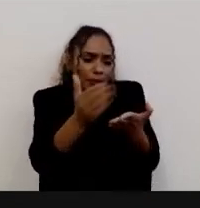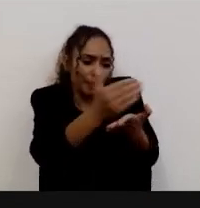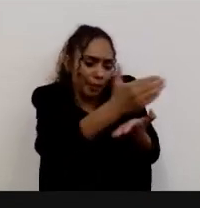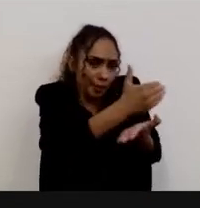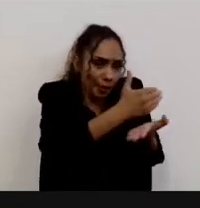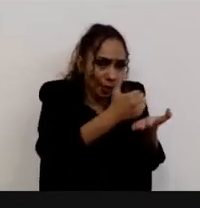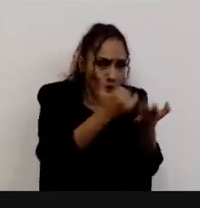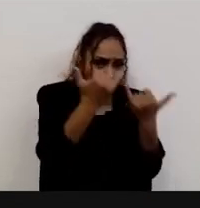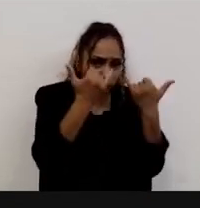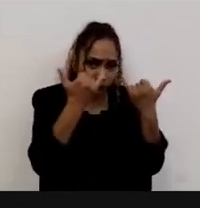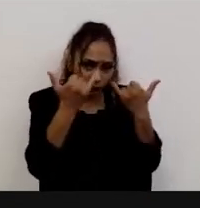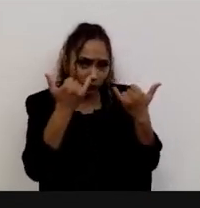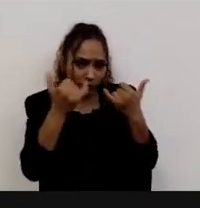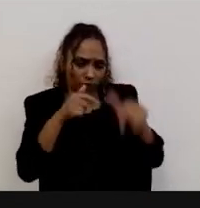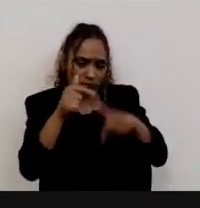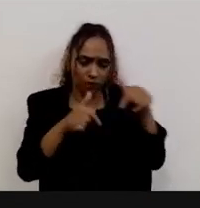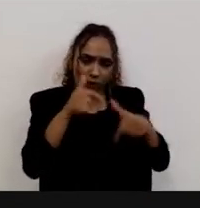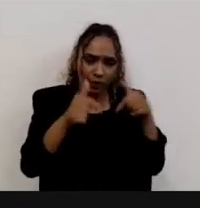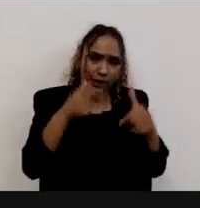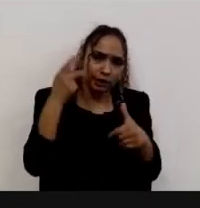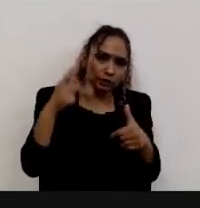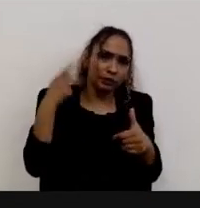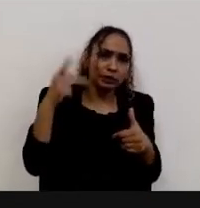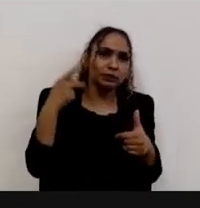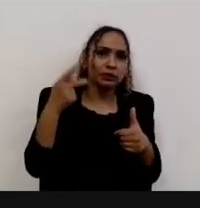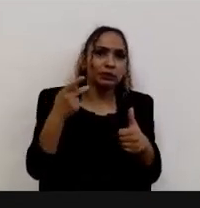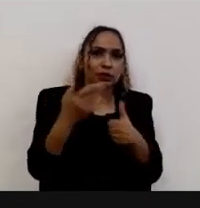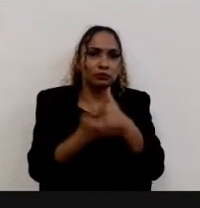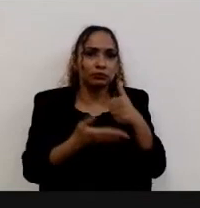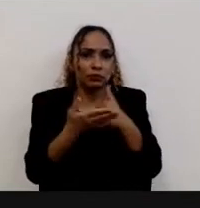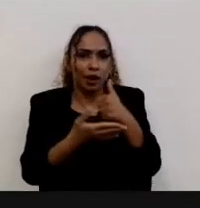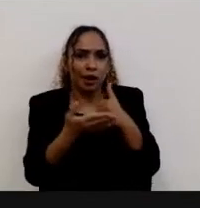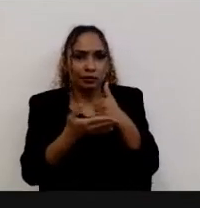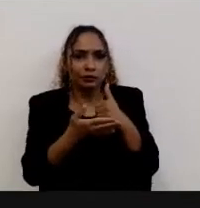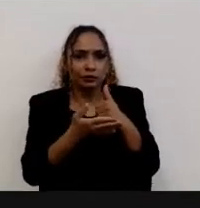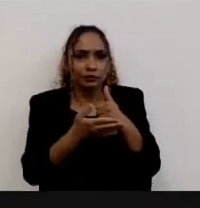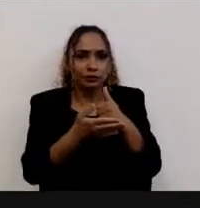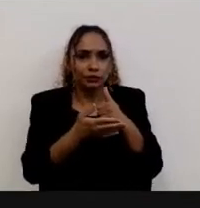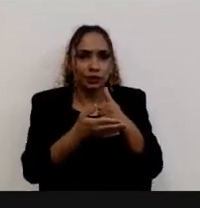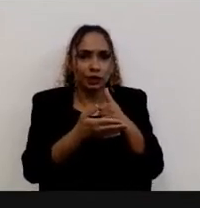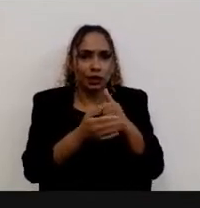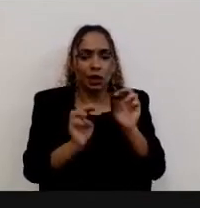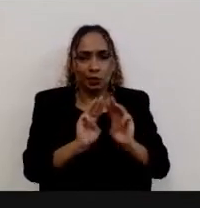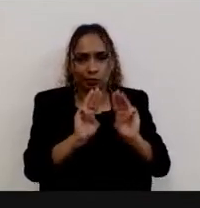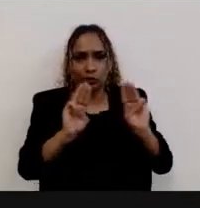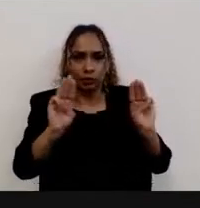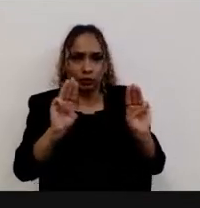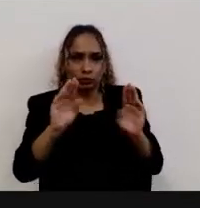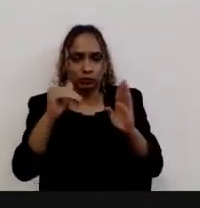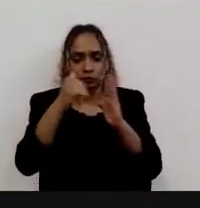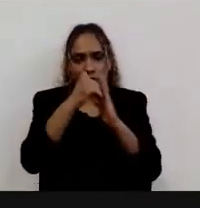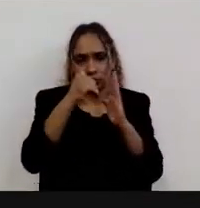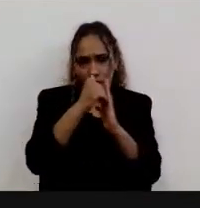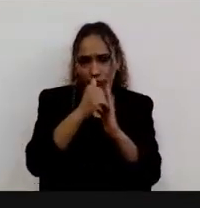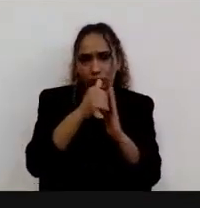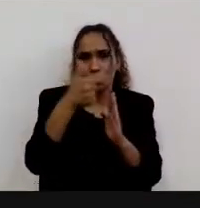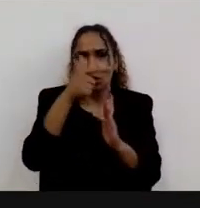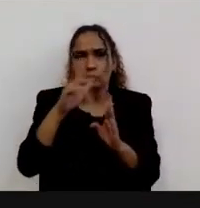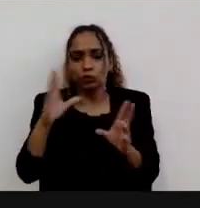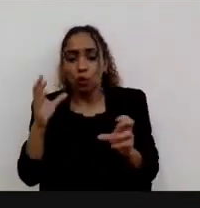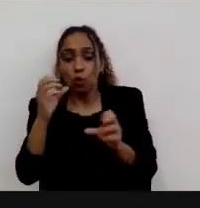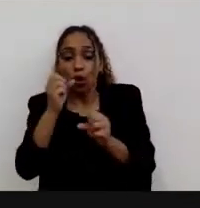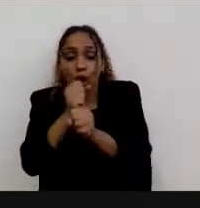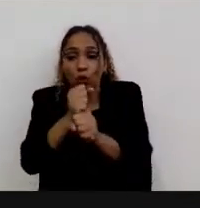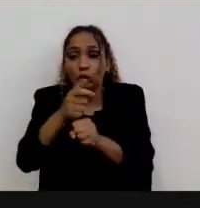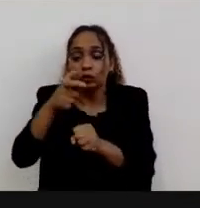da atuação dos parlamentares, e a fonte de dados é o portal de dados abertos do Senado Federal. Depois, o cálculo